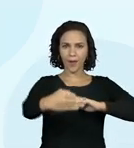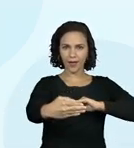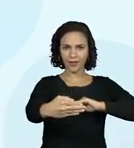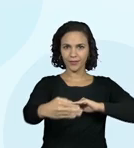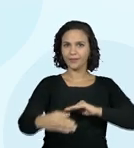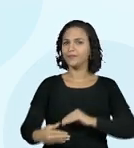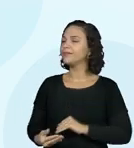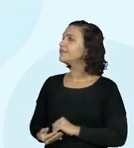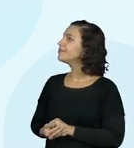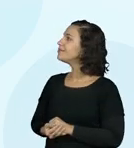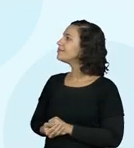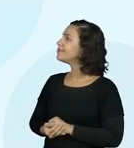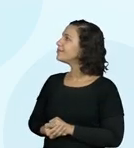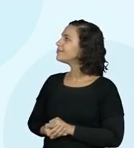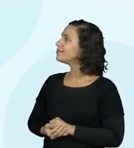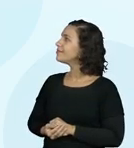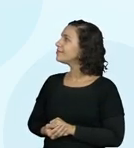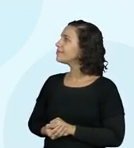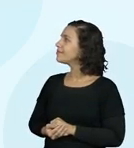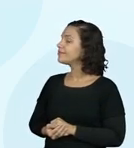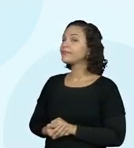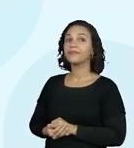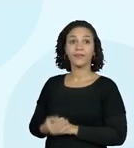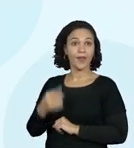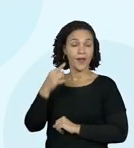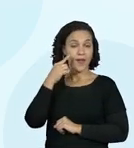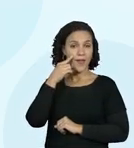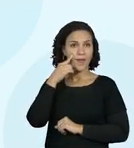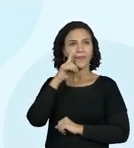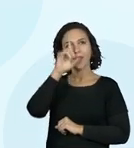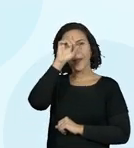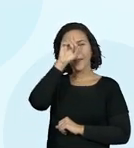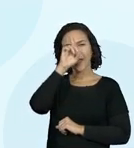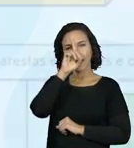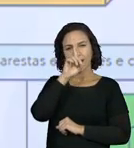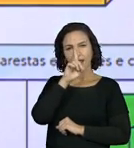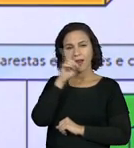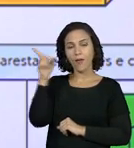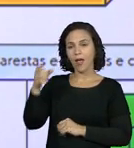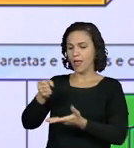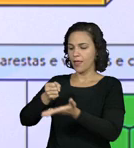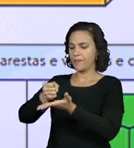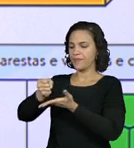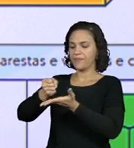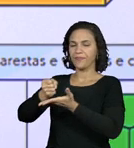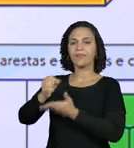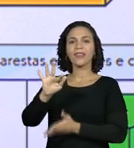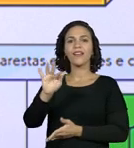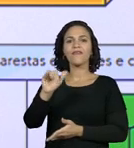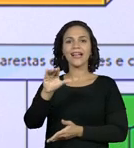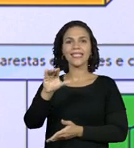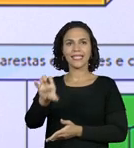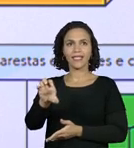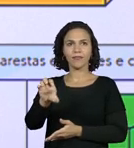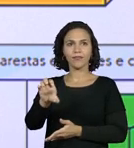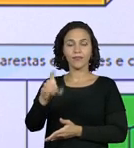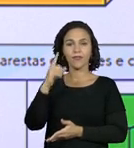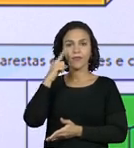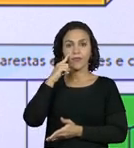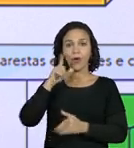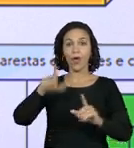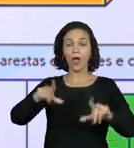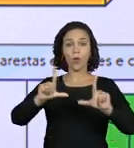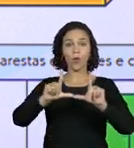vocês. Então, olha só. Aqui embaixo na pirâmide amarelinho está a face. uma face quadrada, tá